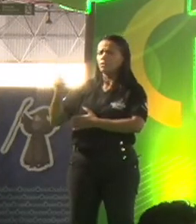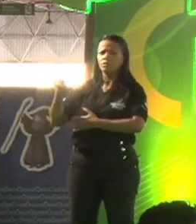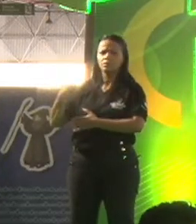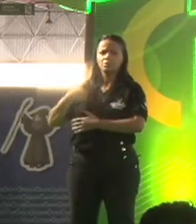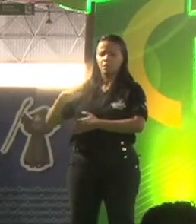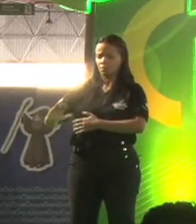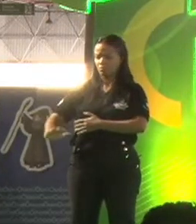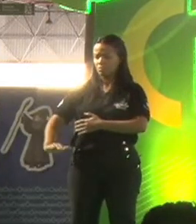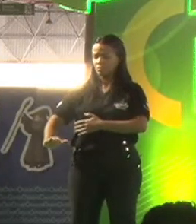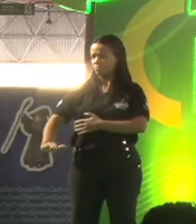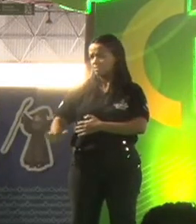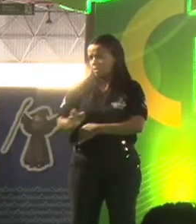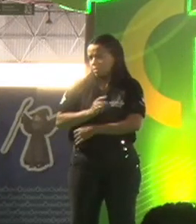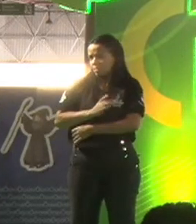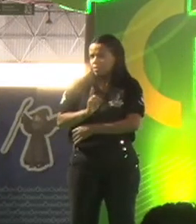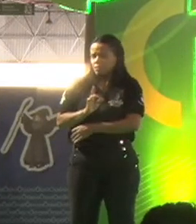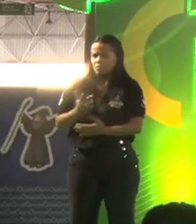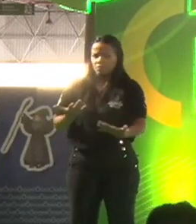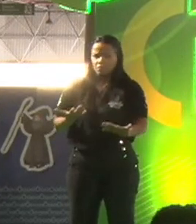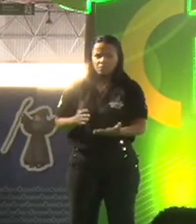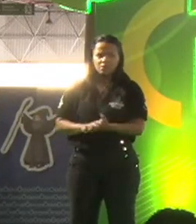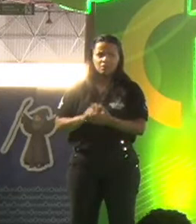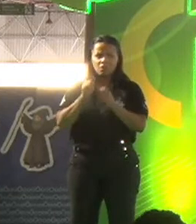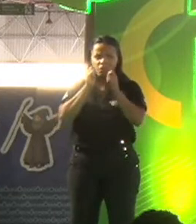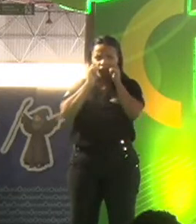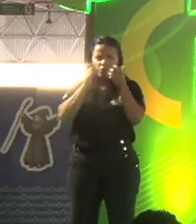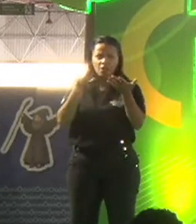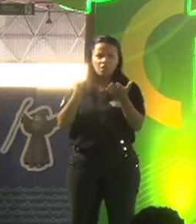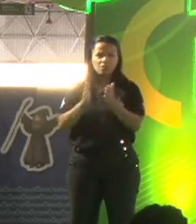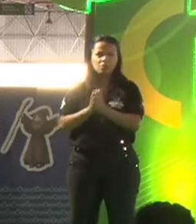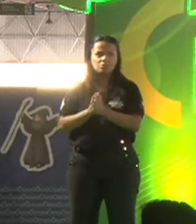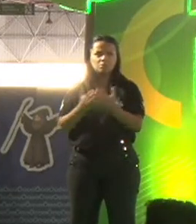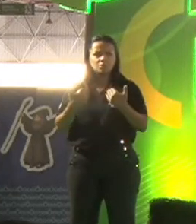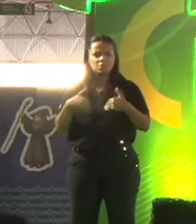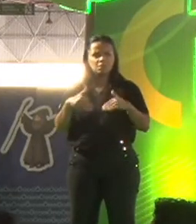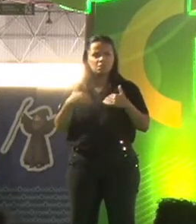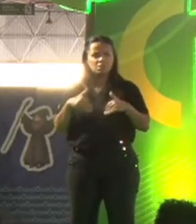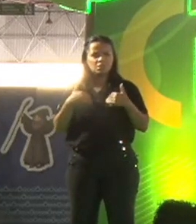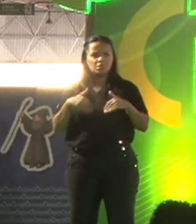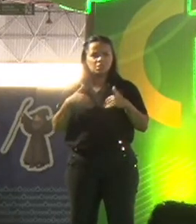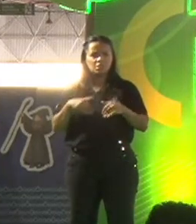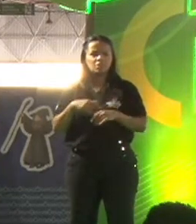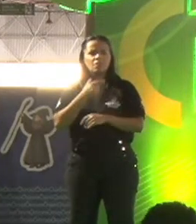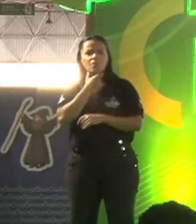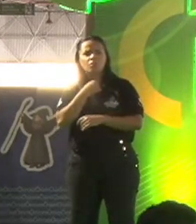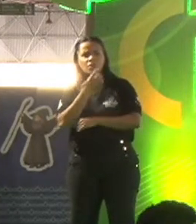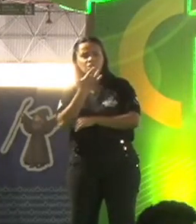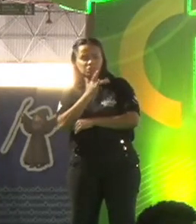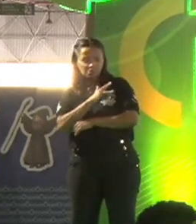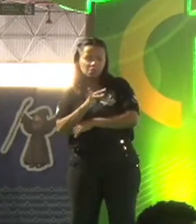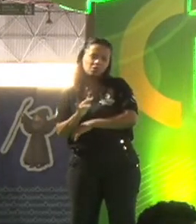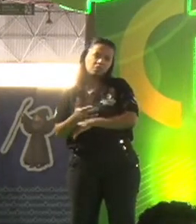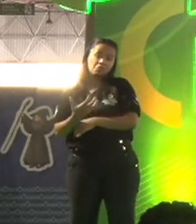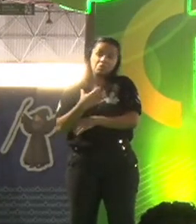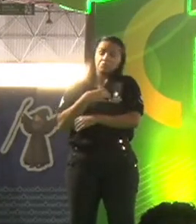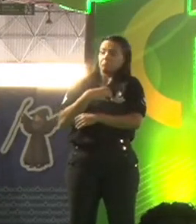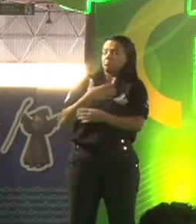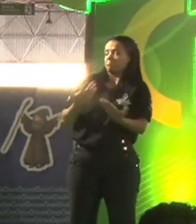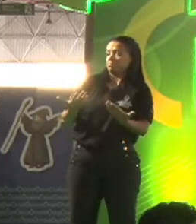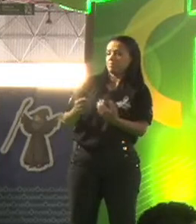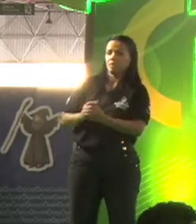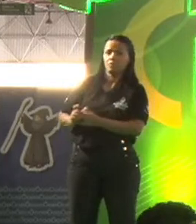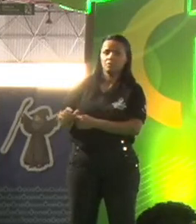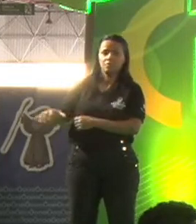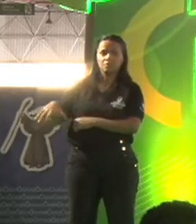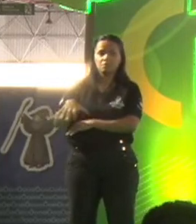você não vai ter medo dele entendeu ah ele é fofinho Ah ele é tranquilo o fato dele ter voz de criança passa essa sensação para você